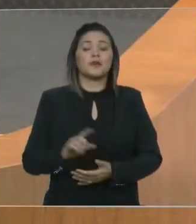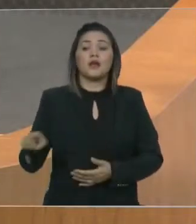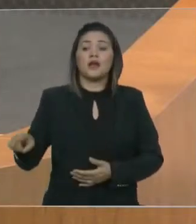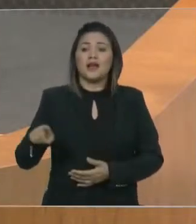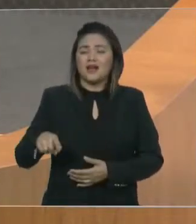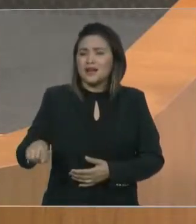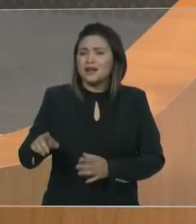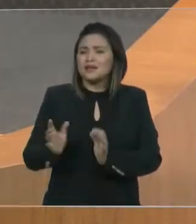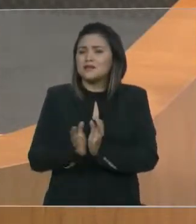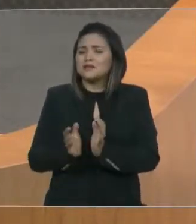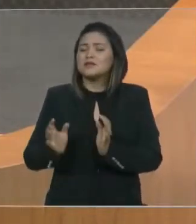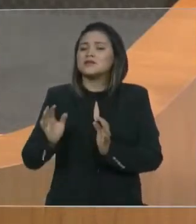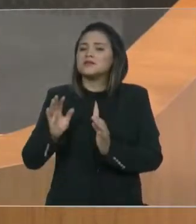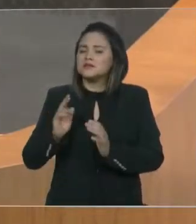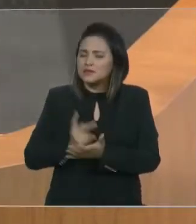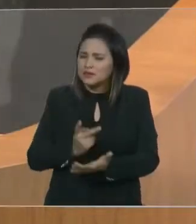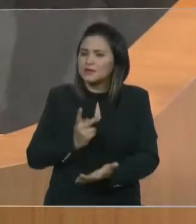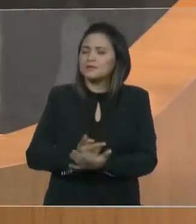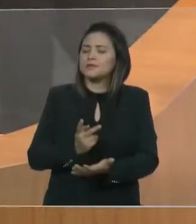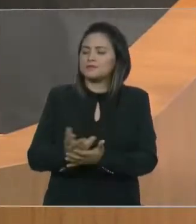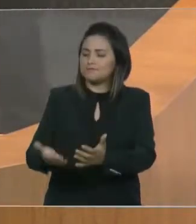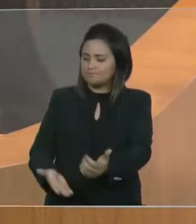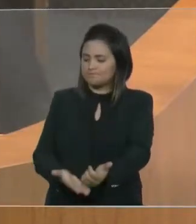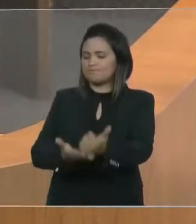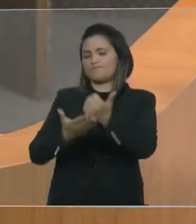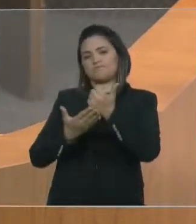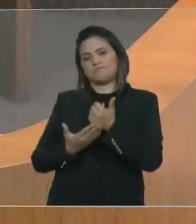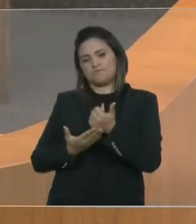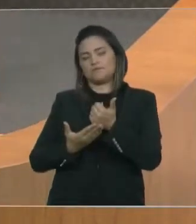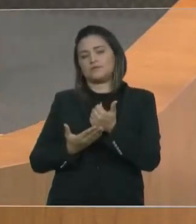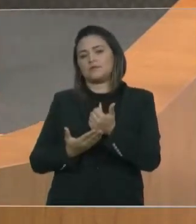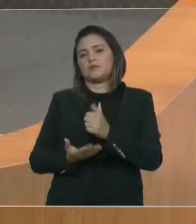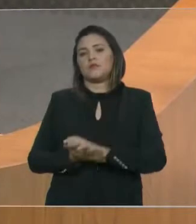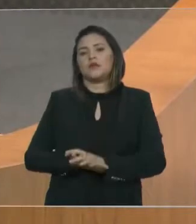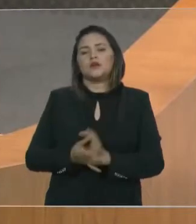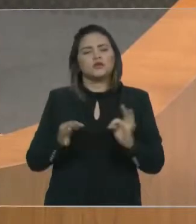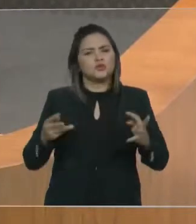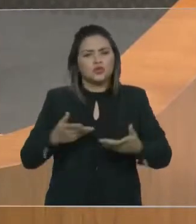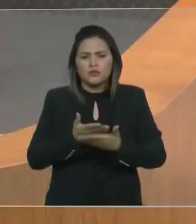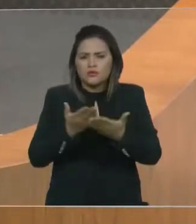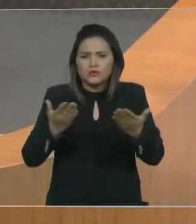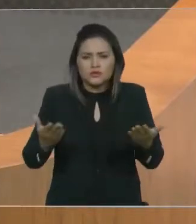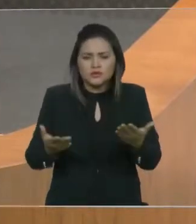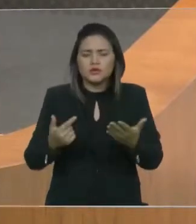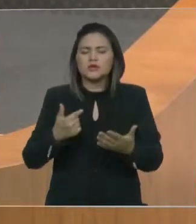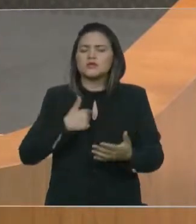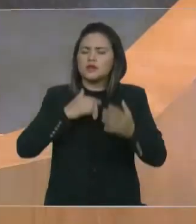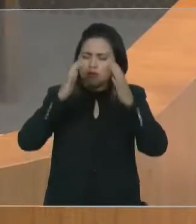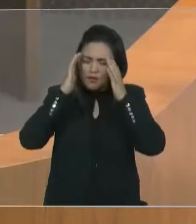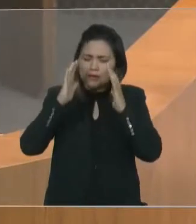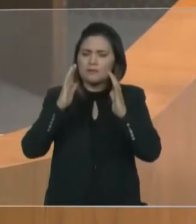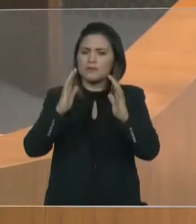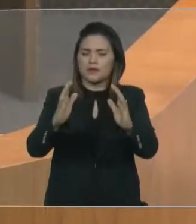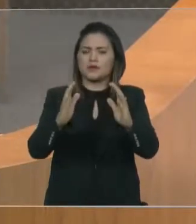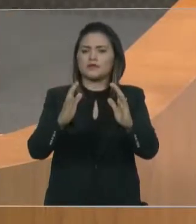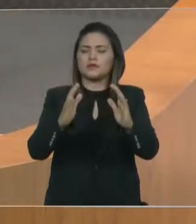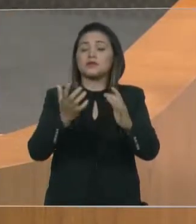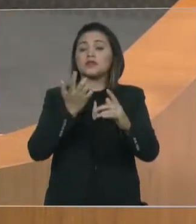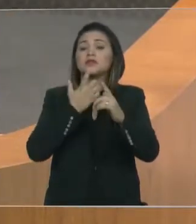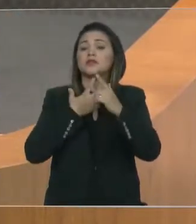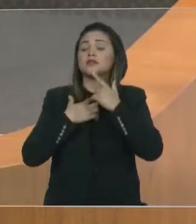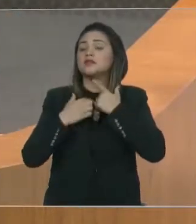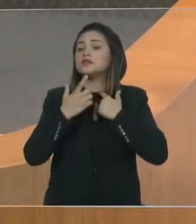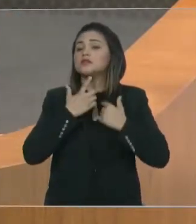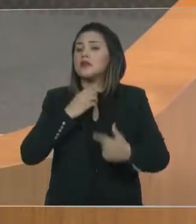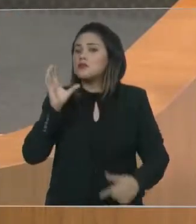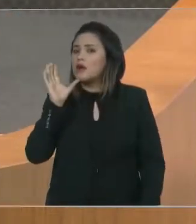assessorar. A todos vocês, cerimonialistas, o meu sentimento de respeito e o meu desejo de que logo, logo, essa